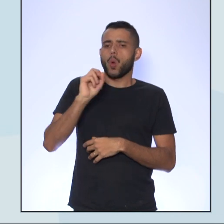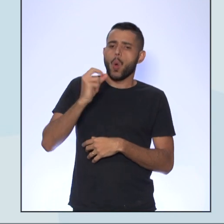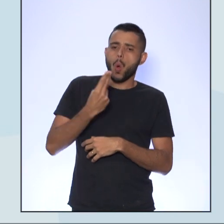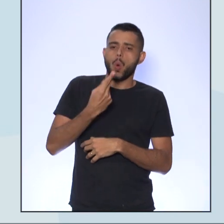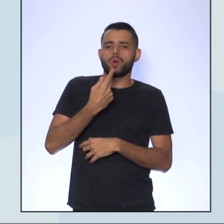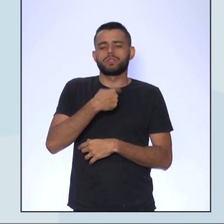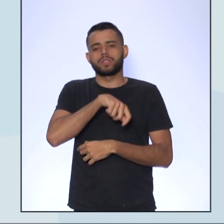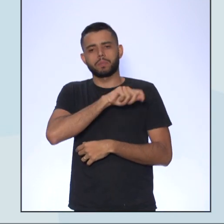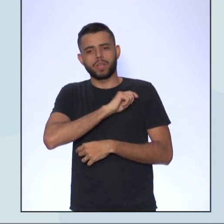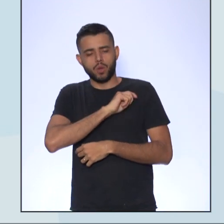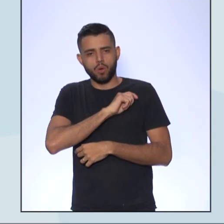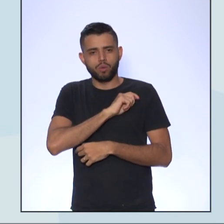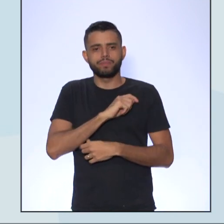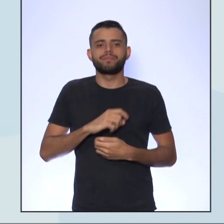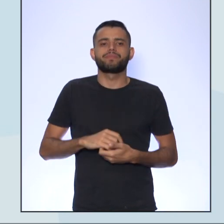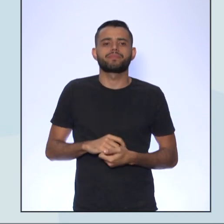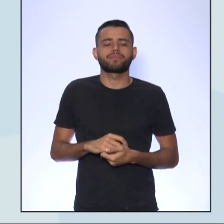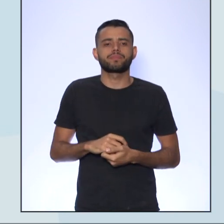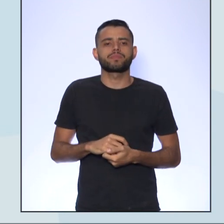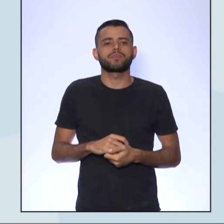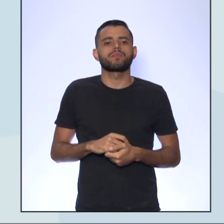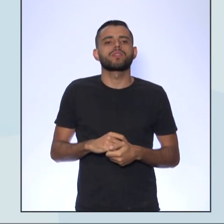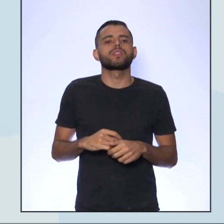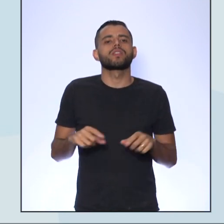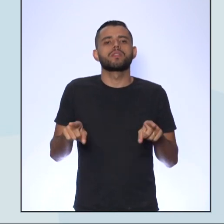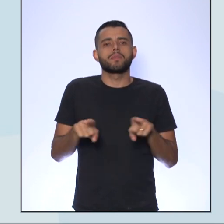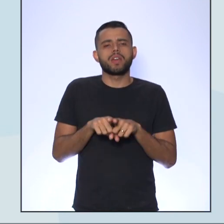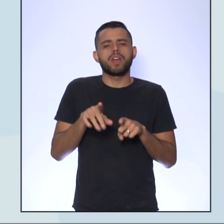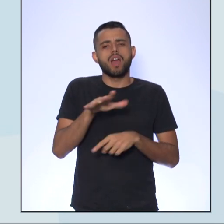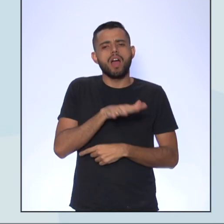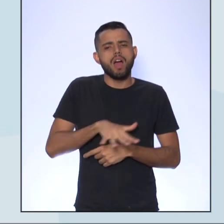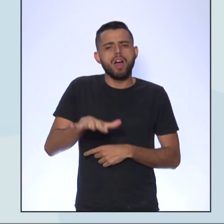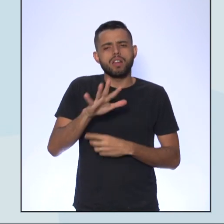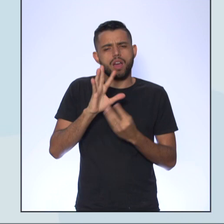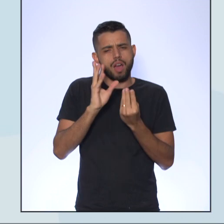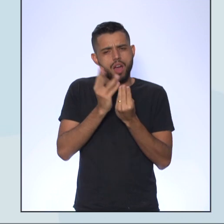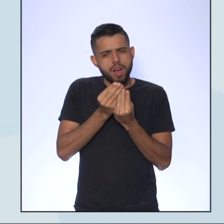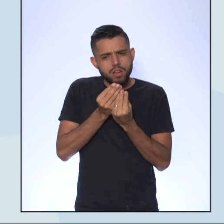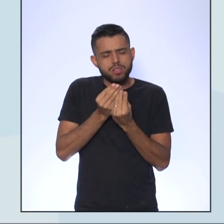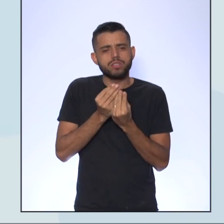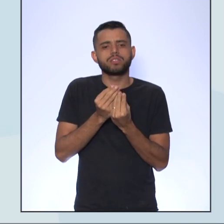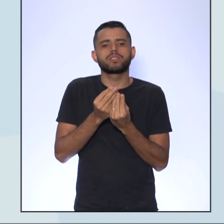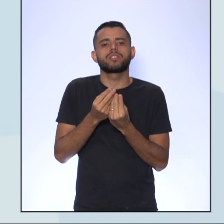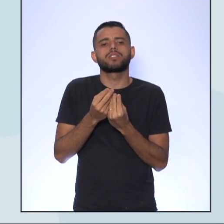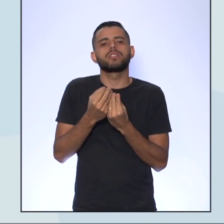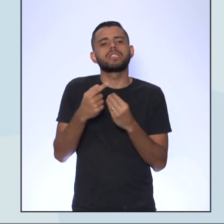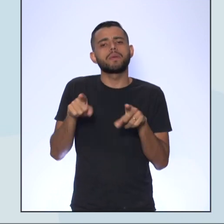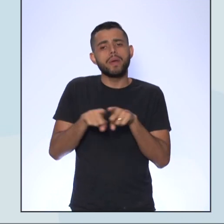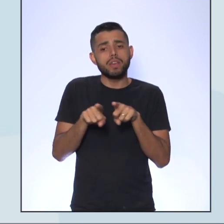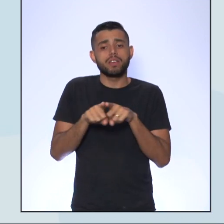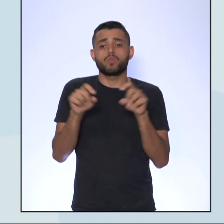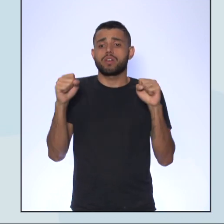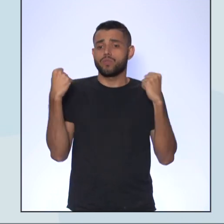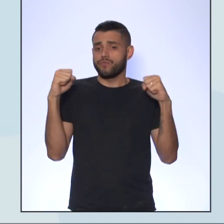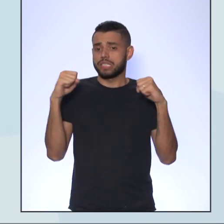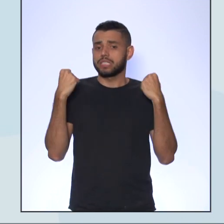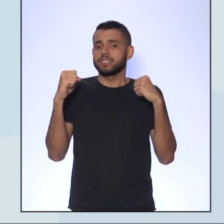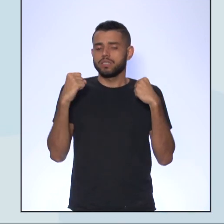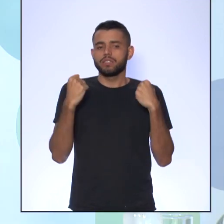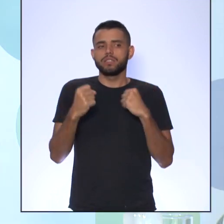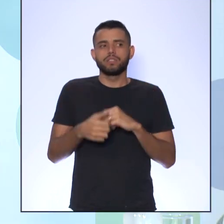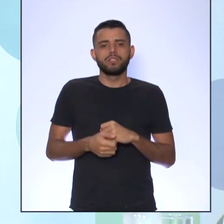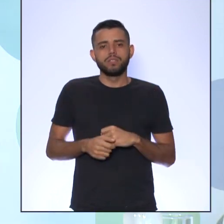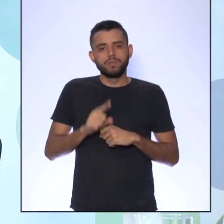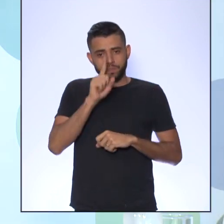ser o inglês ou pode ser o espanhol, né, questões da área de artes e até mesmo questões que envolvem educação física.